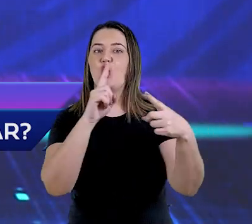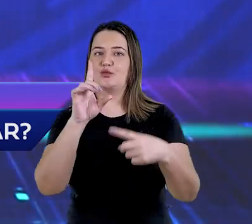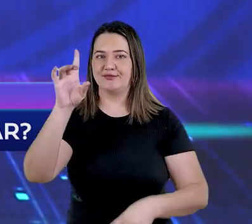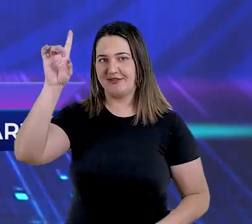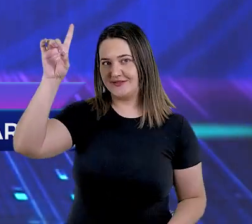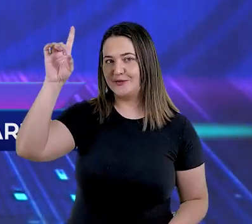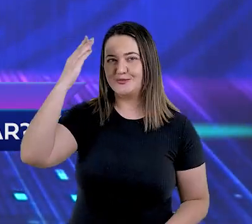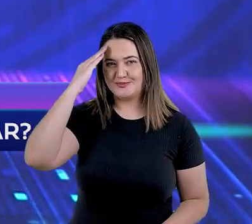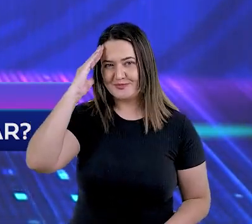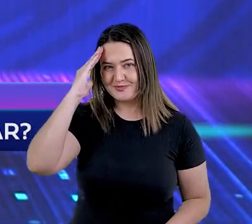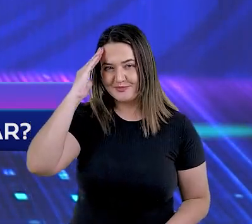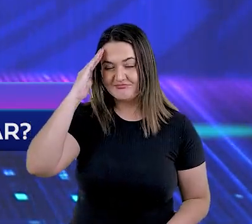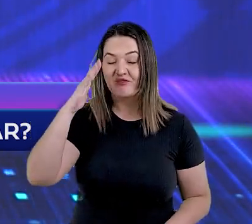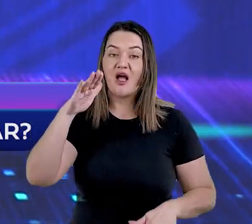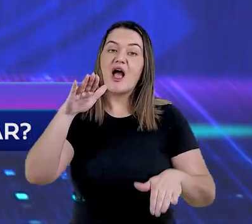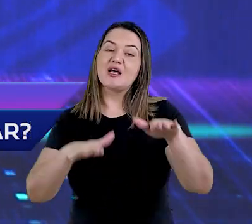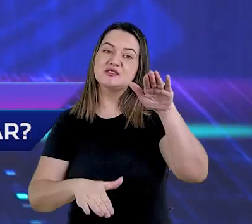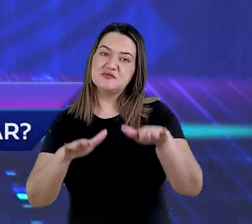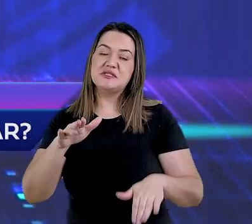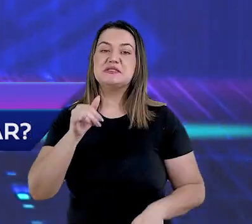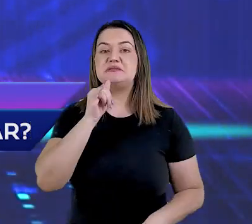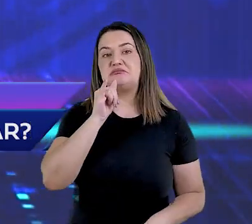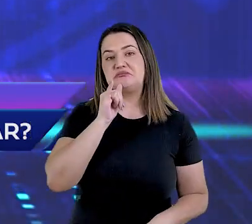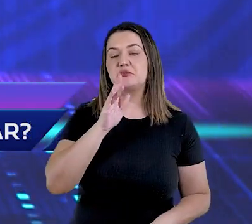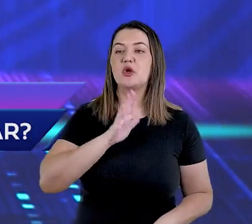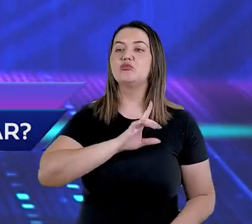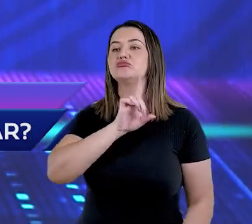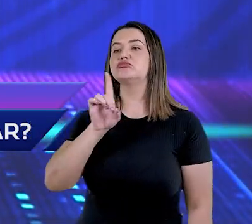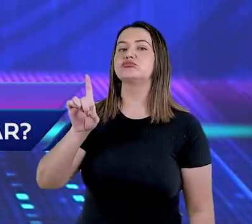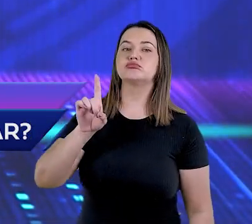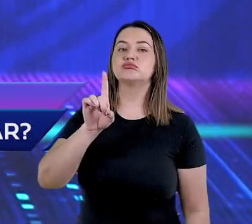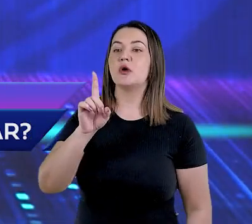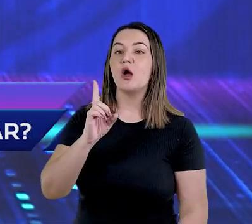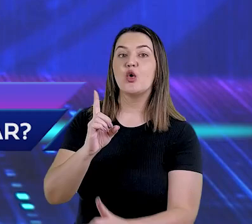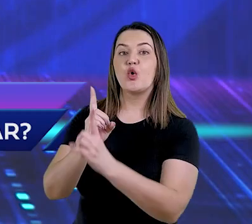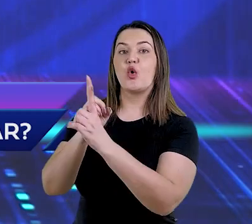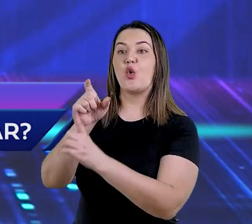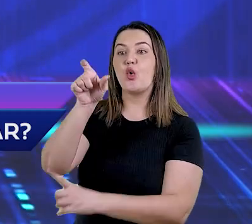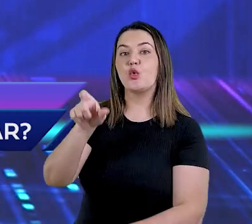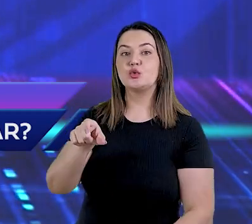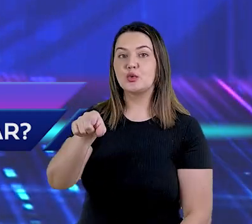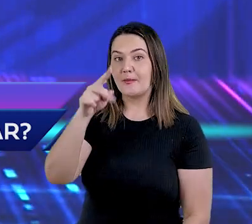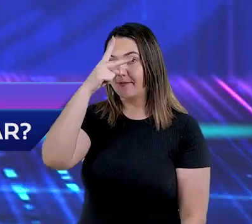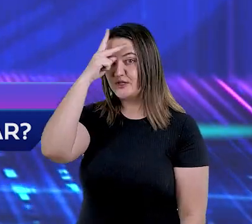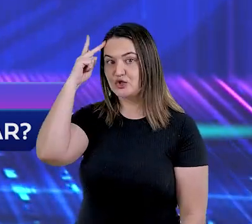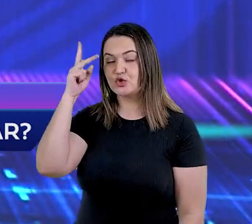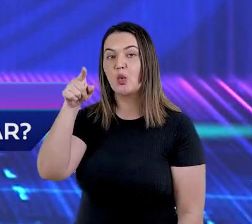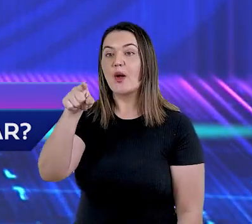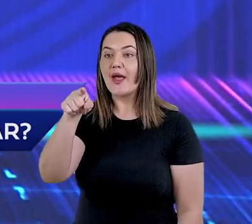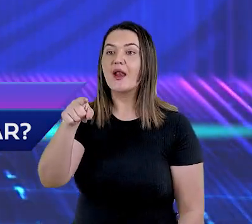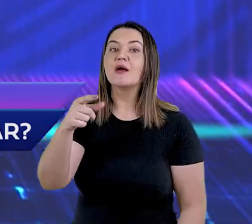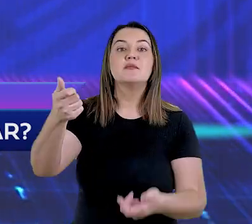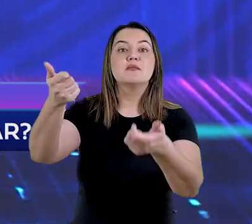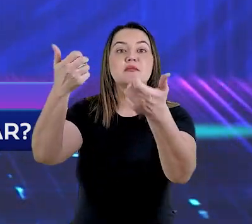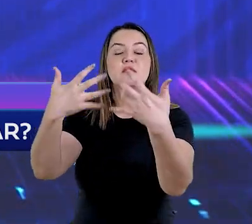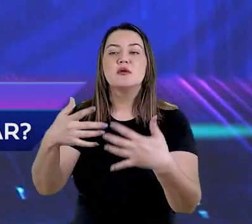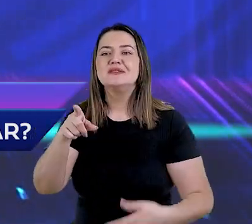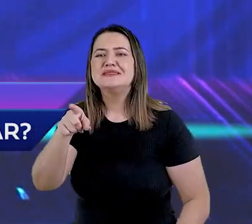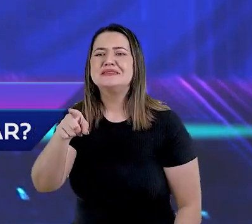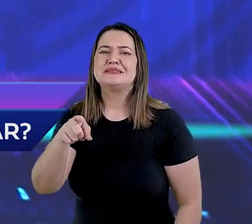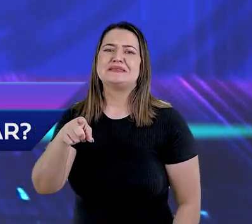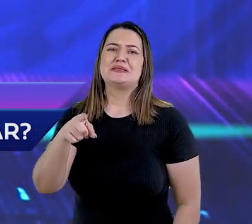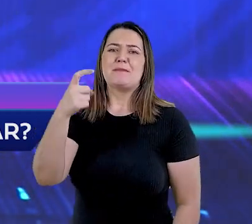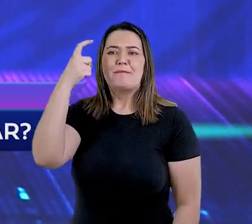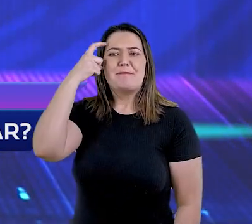vezes eu encontro pessoas que acreditam piamente em algo e pensam que aquilo está na